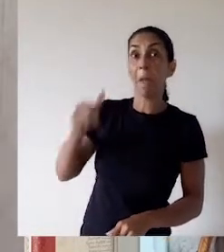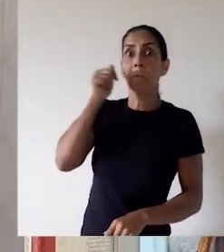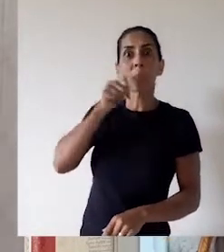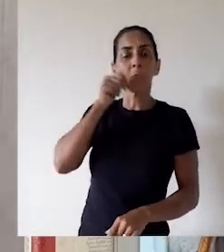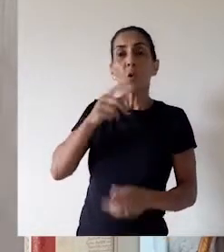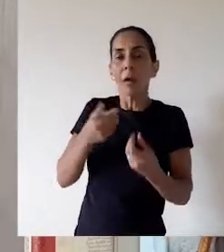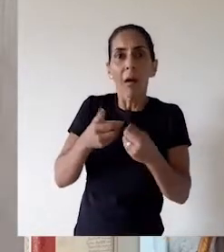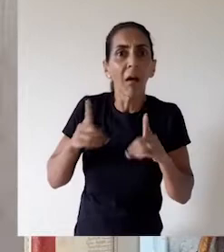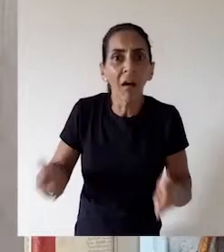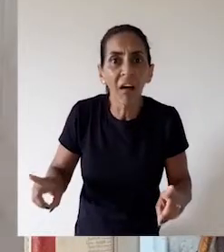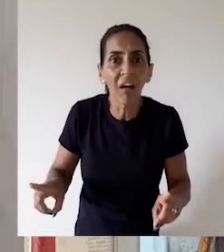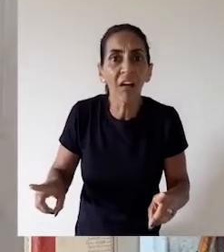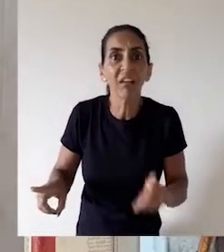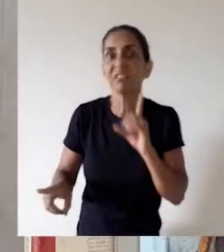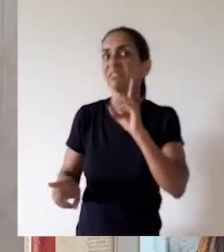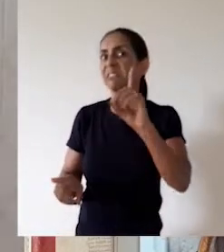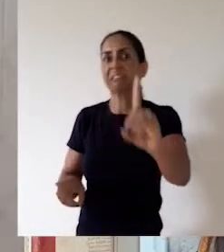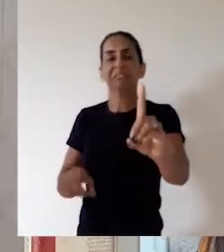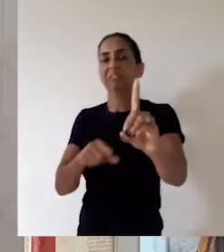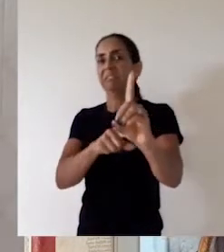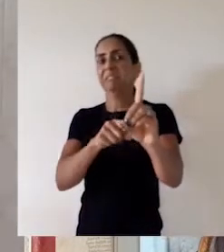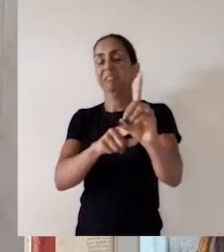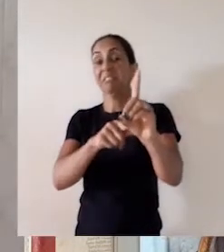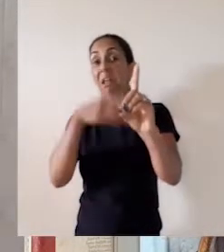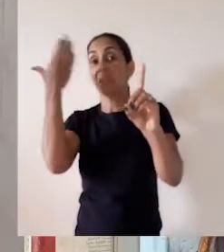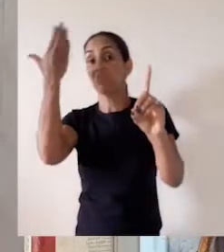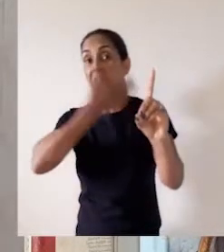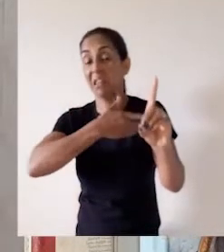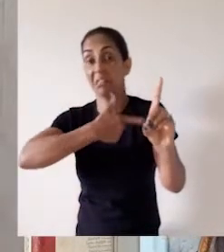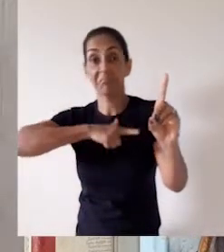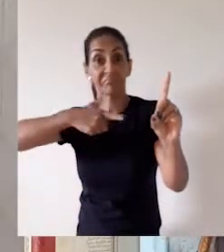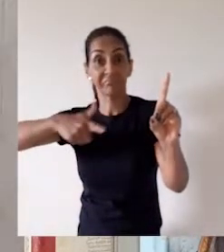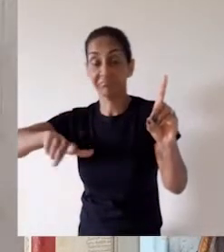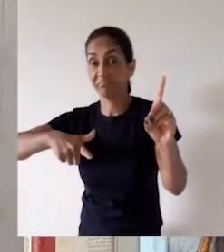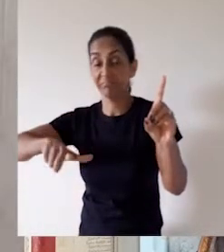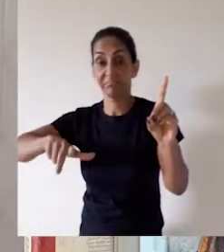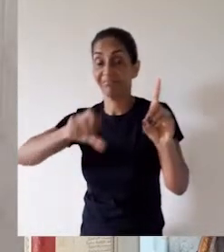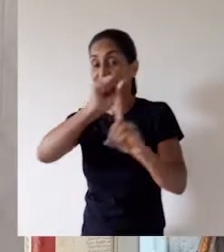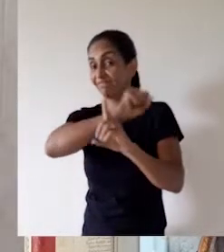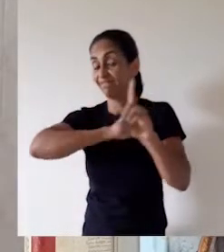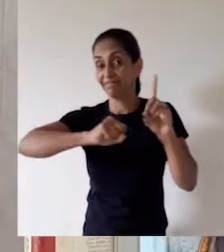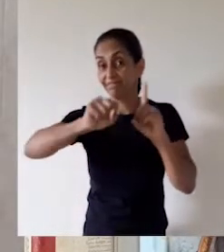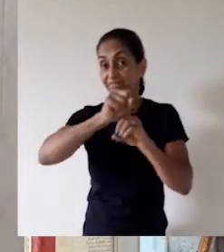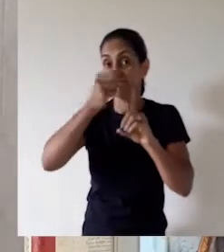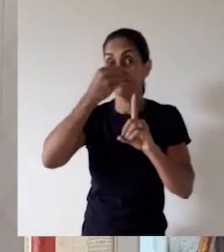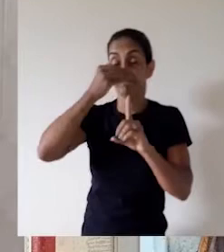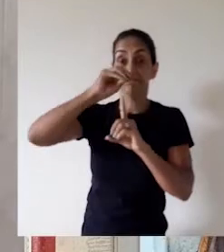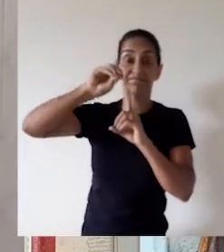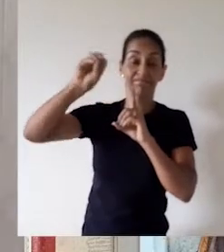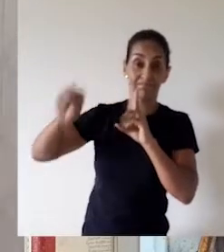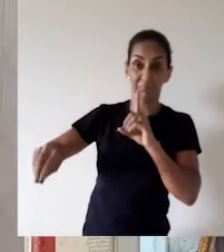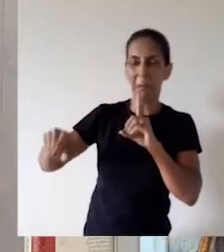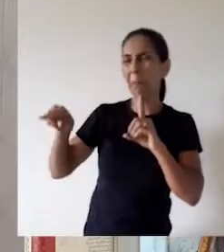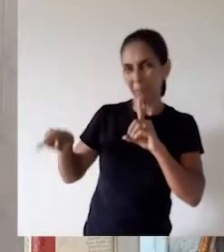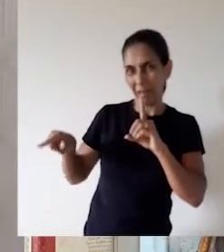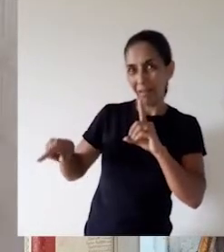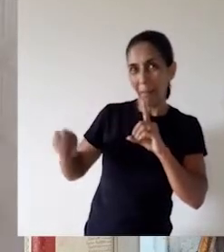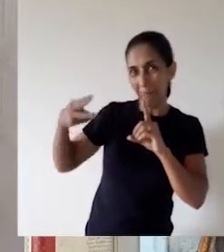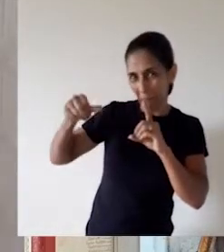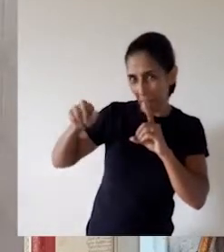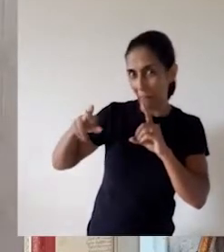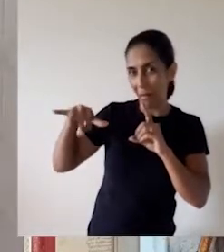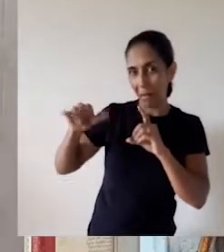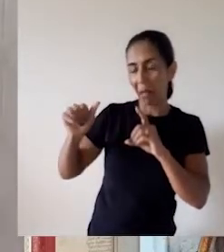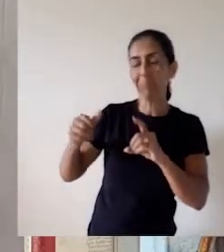mulheres divorciadas já não tinham mais a sua vez, já não eram mais respeitadas e honradas perante a sociedade, mas ela não estava nem aí, ela